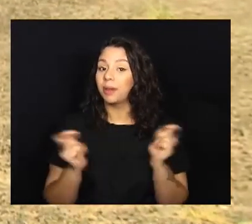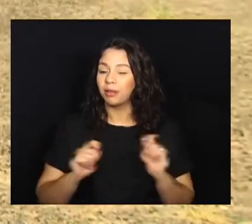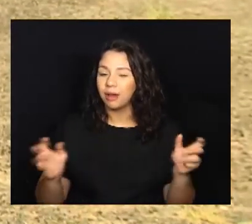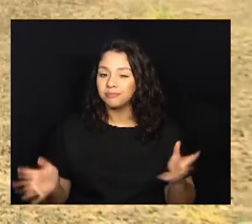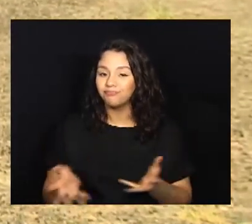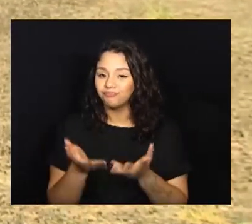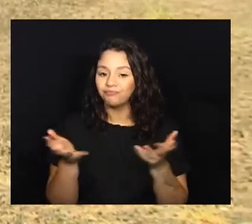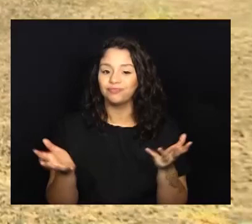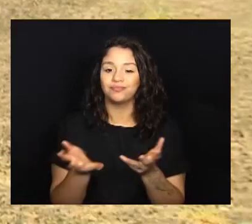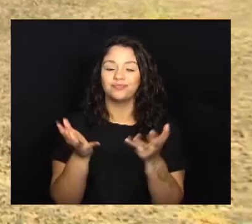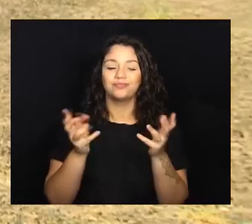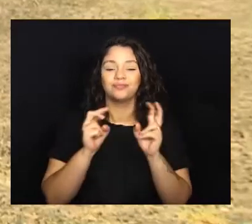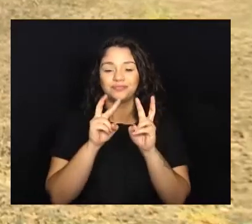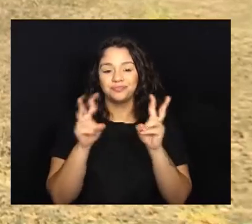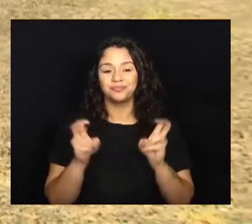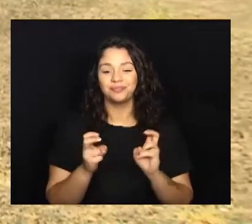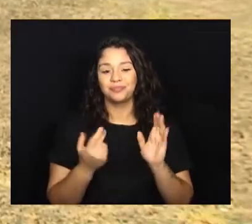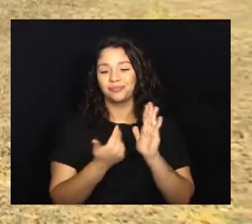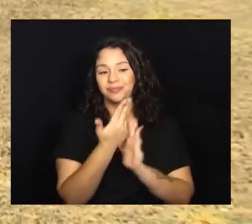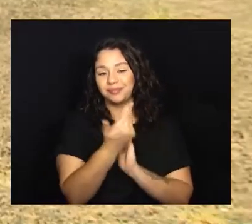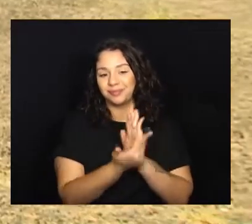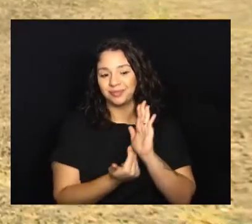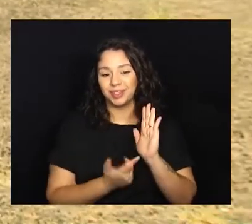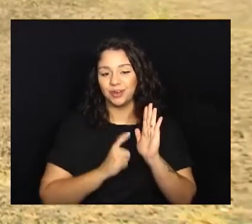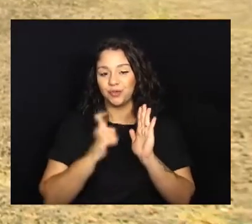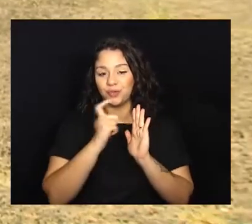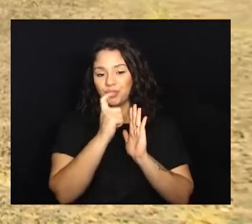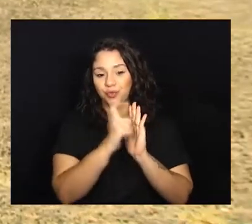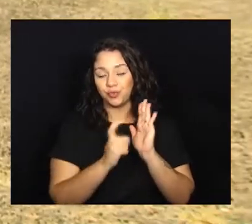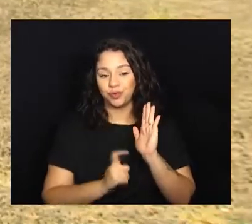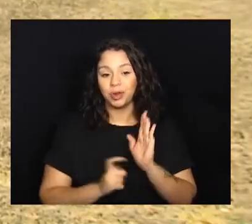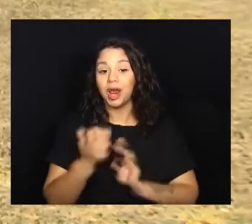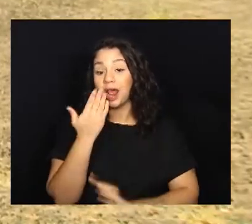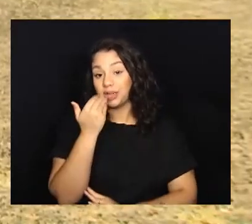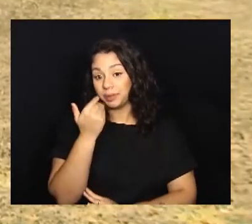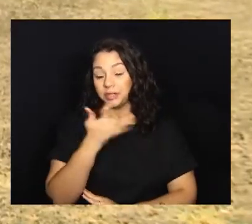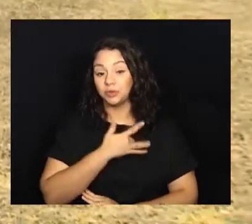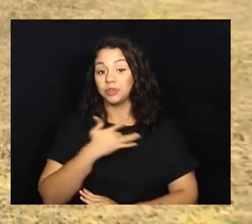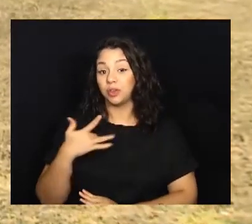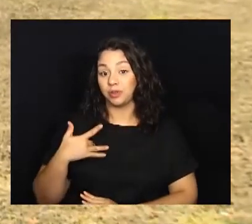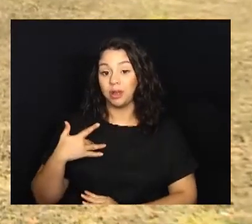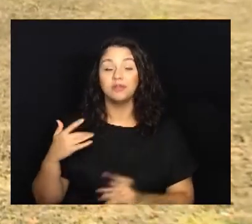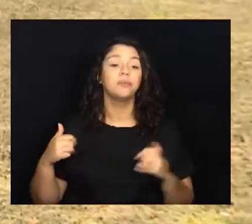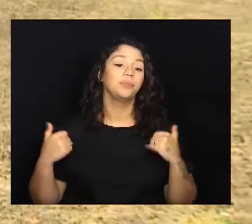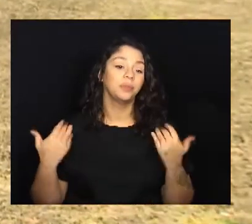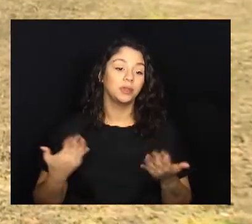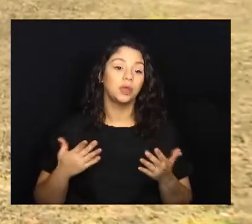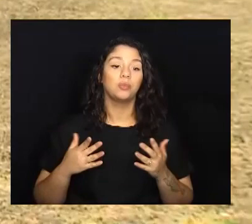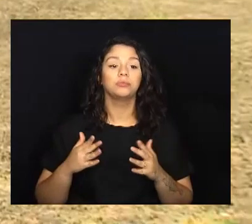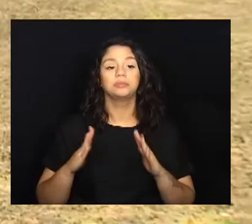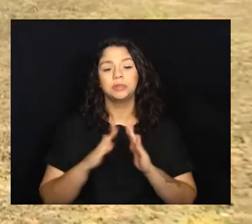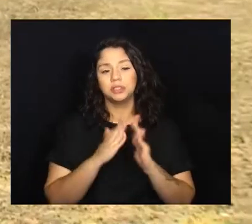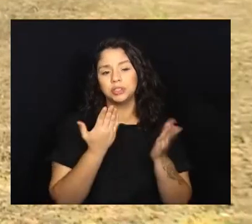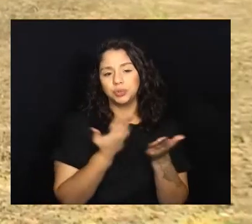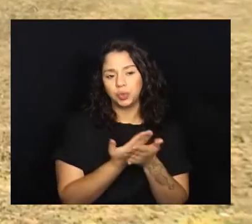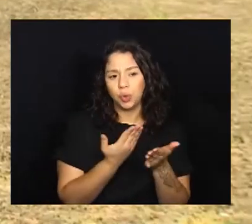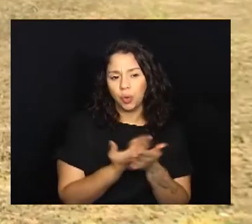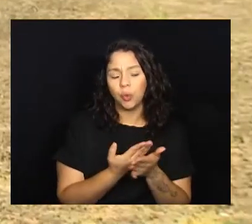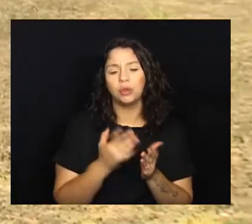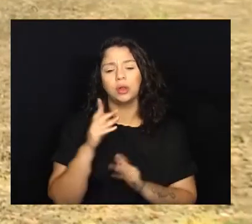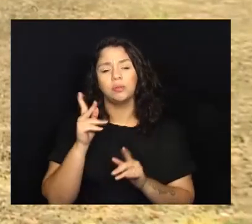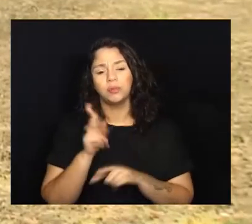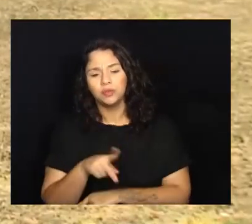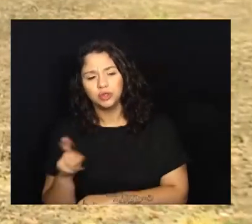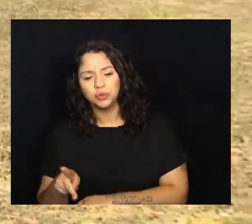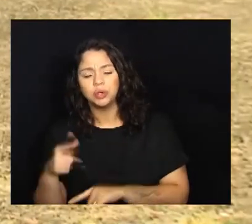e ilustração com o tema alimentação saudável. Então, dentro dessas escolas, os professores trabalharam